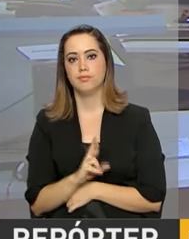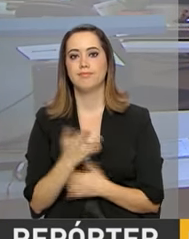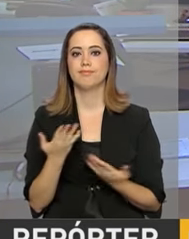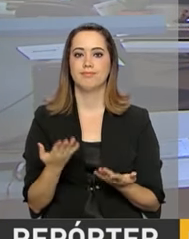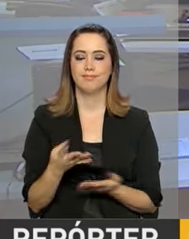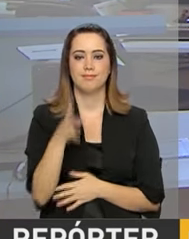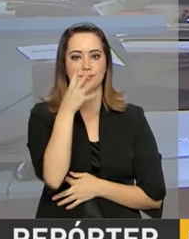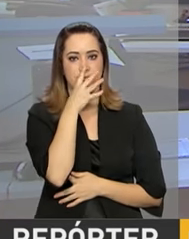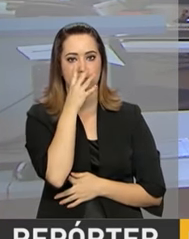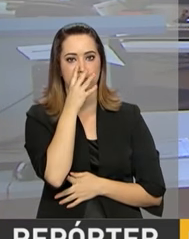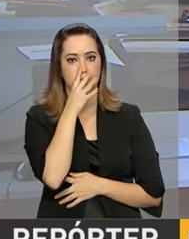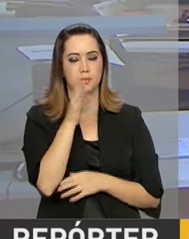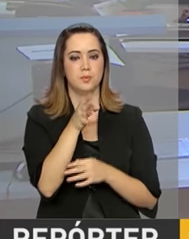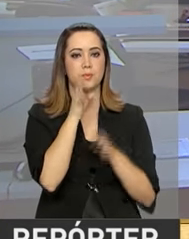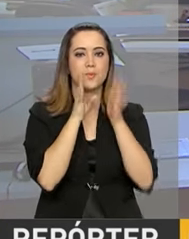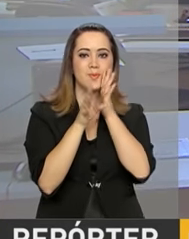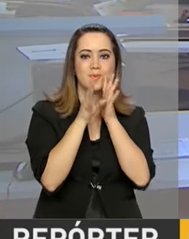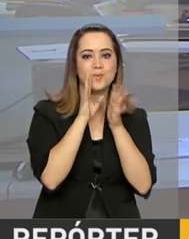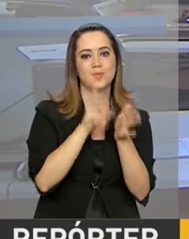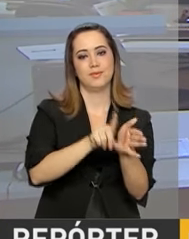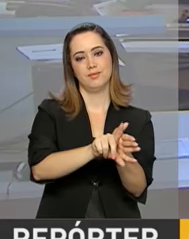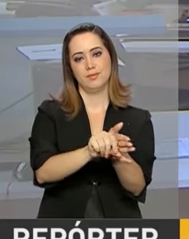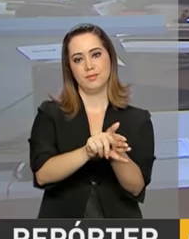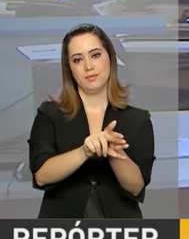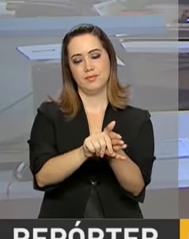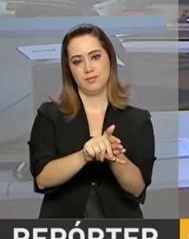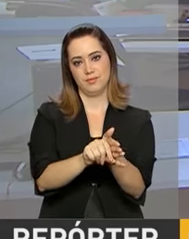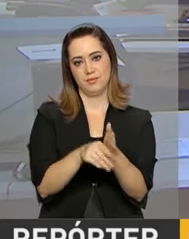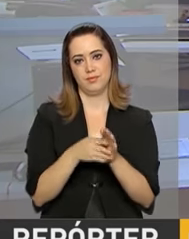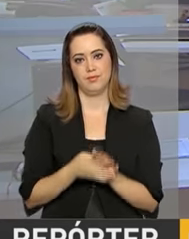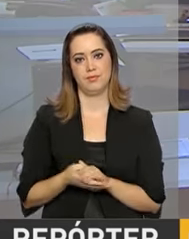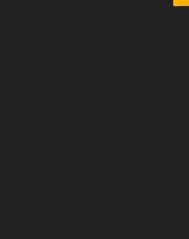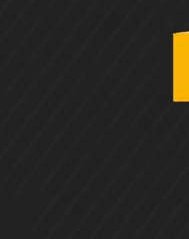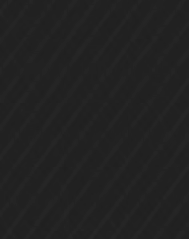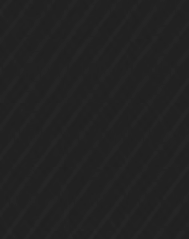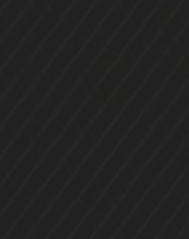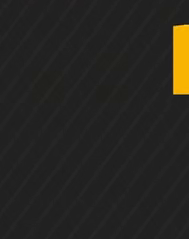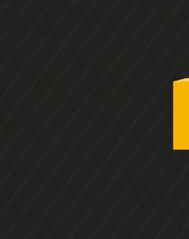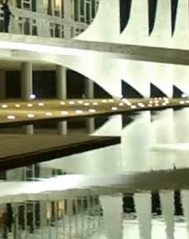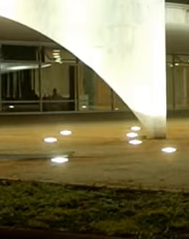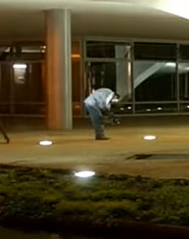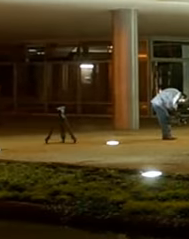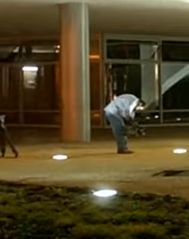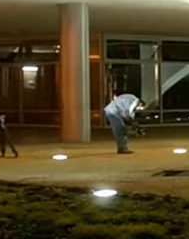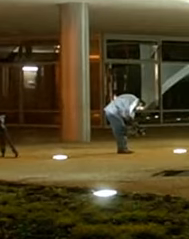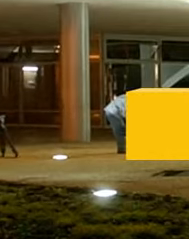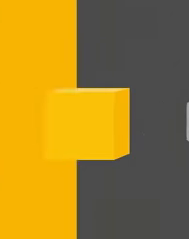Repórter NBR. Acompanhe também as novidades em nossas redes sociais.